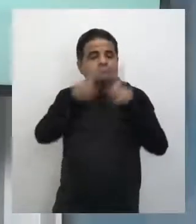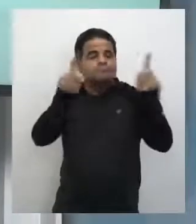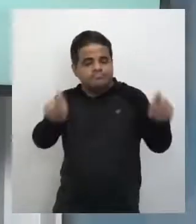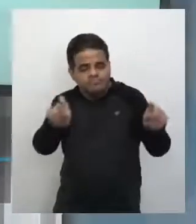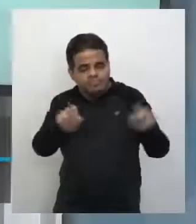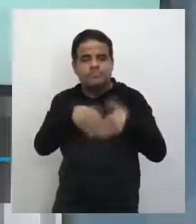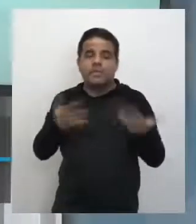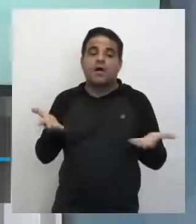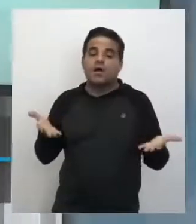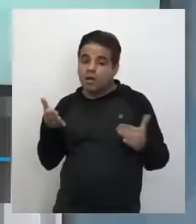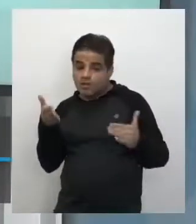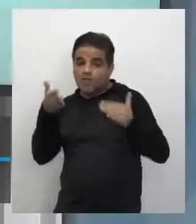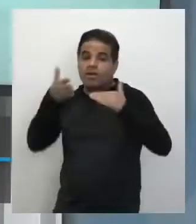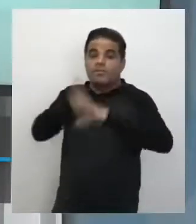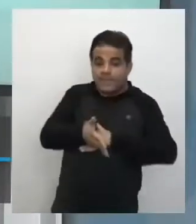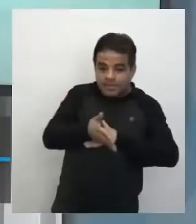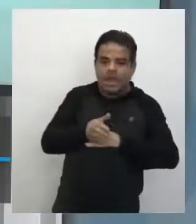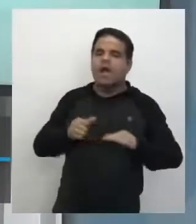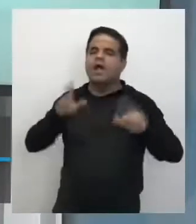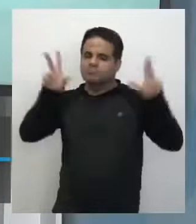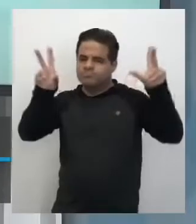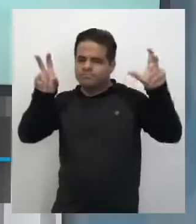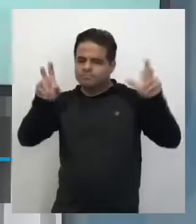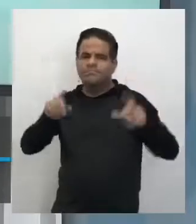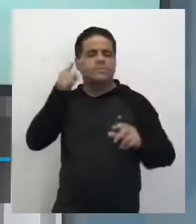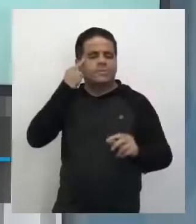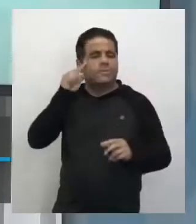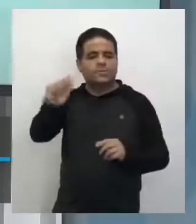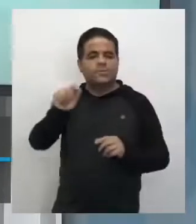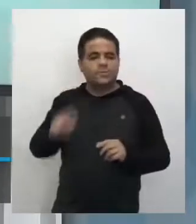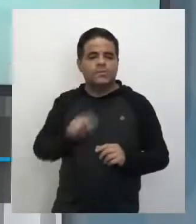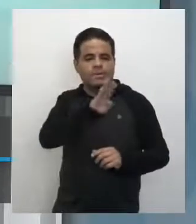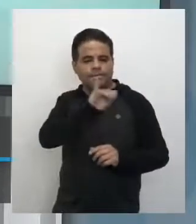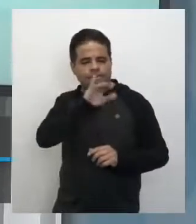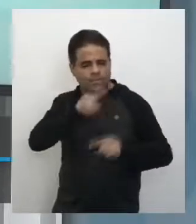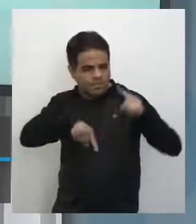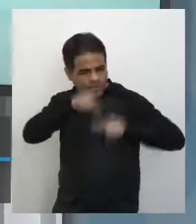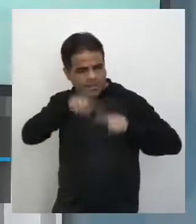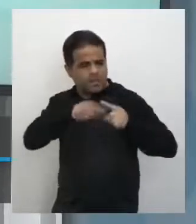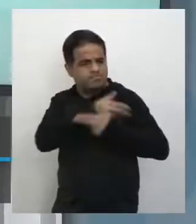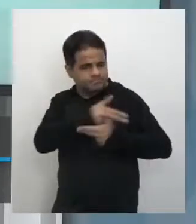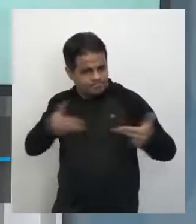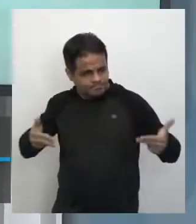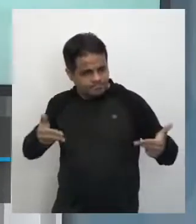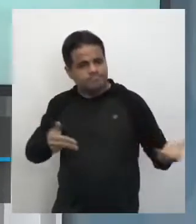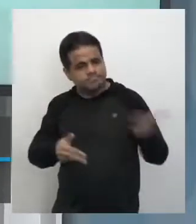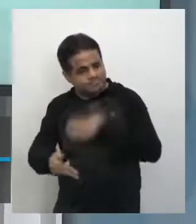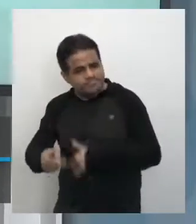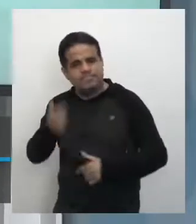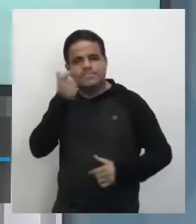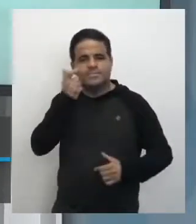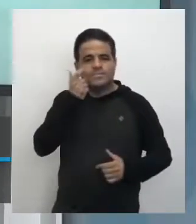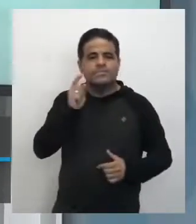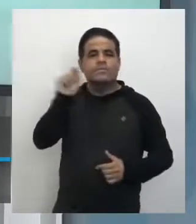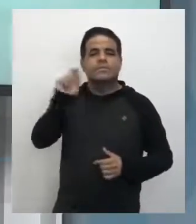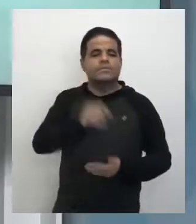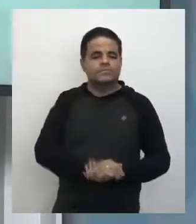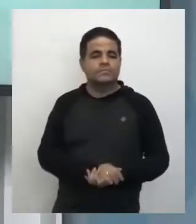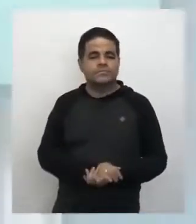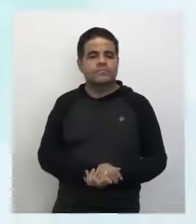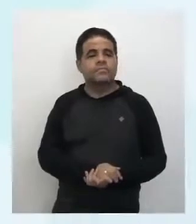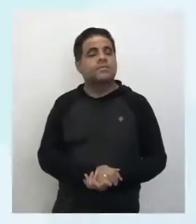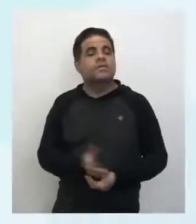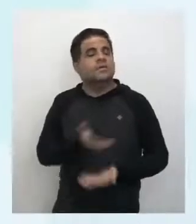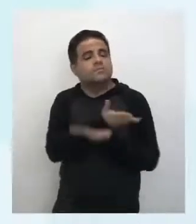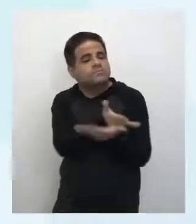já vamos entrar com tudo, né, aí a respeito aí dos biomateriais. Legal. Exatamente, então vamos aí para uma interação, né? Então aí